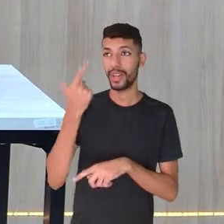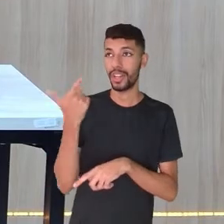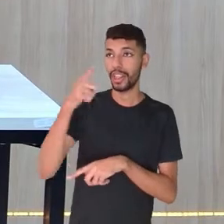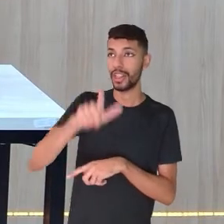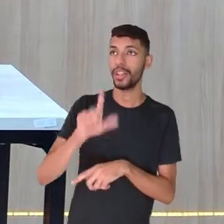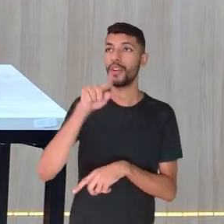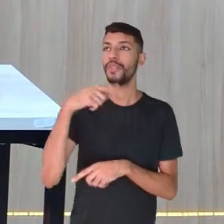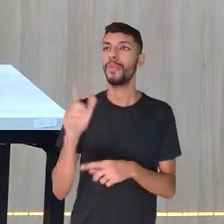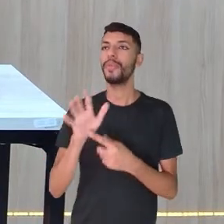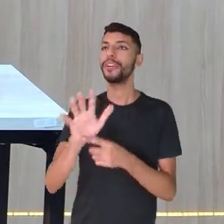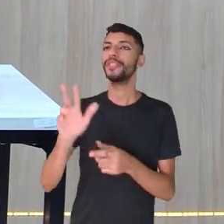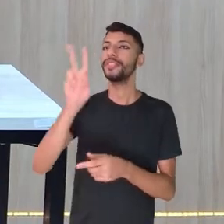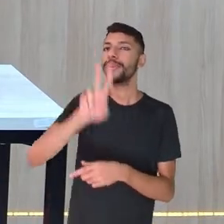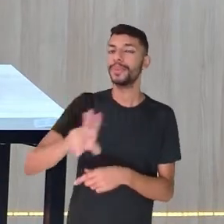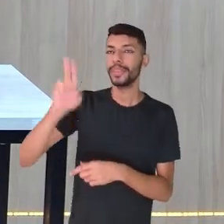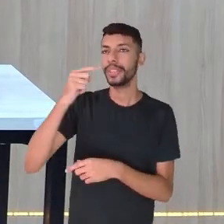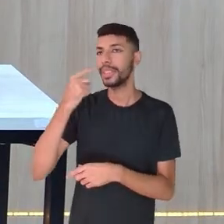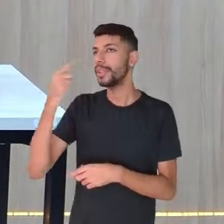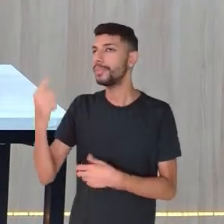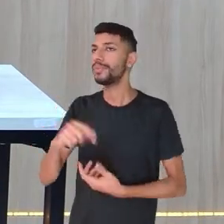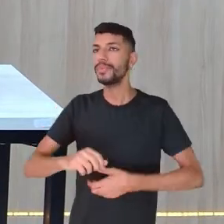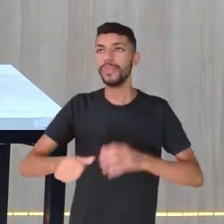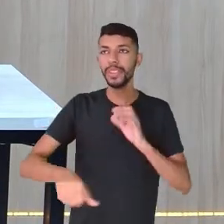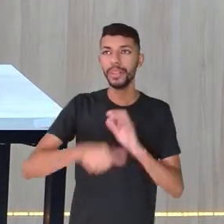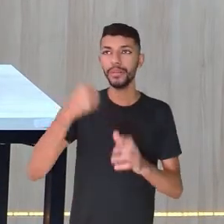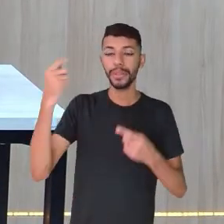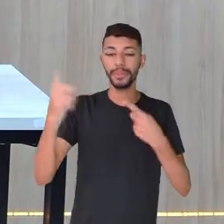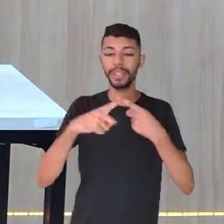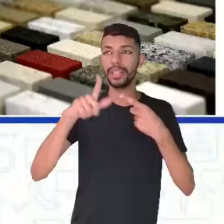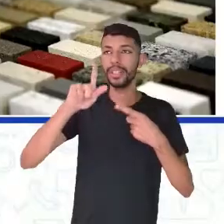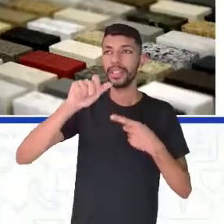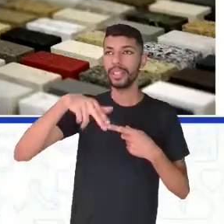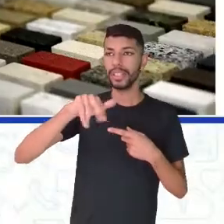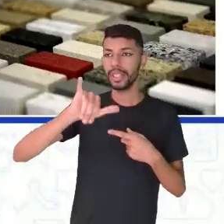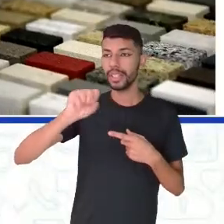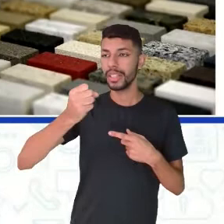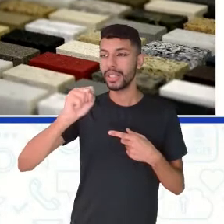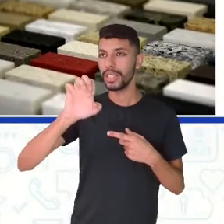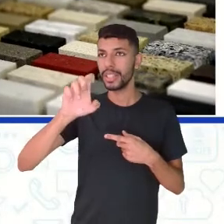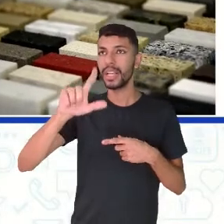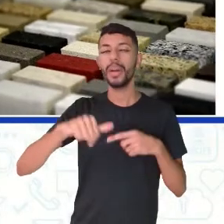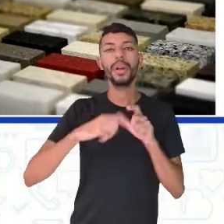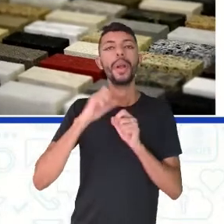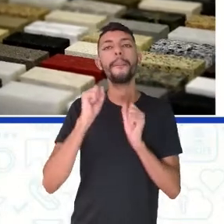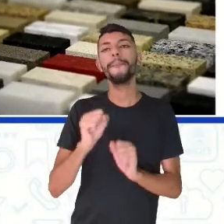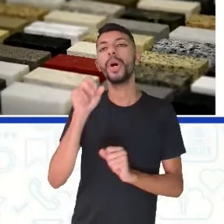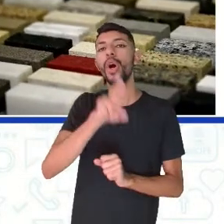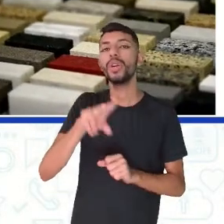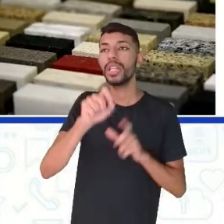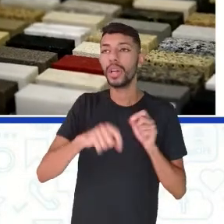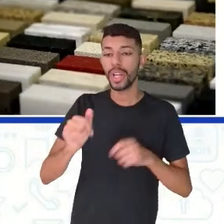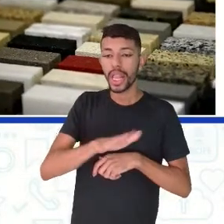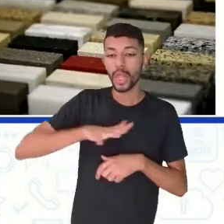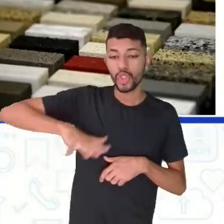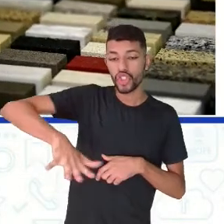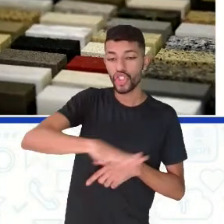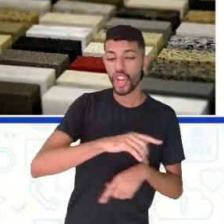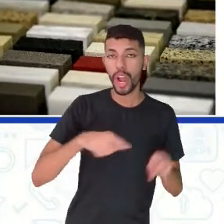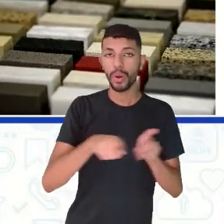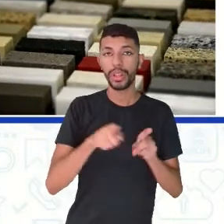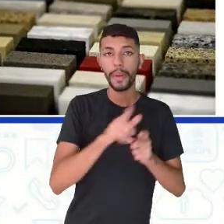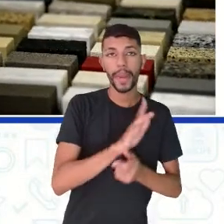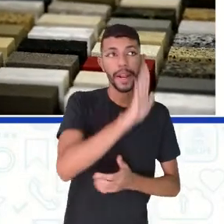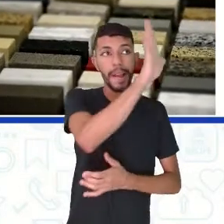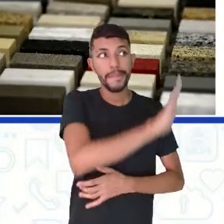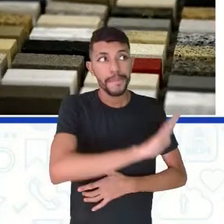trazendo a utilização. Então, o primeiro que eu tenho é a gneiss, que pode ser utilizado em revestimentos de piso e de paredes. Eu trouxe aí